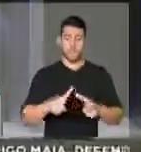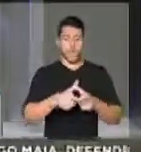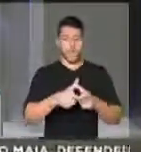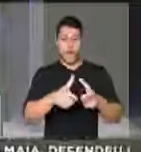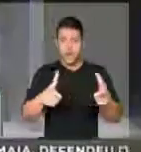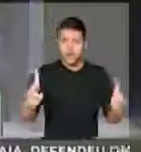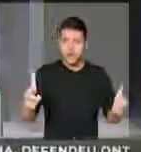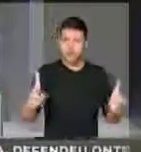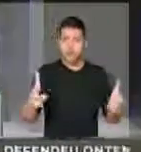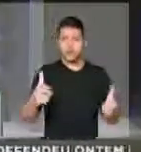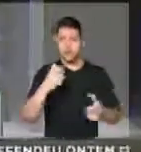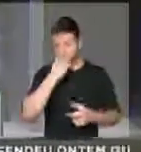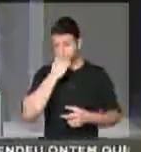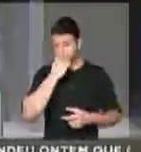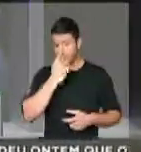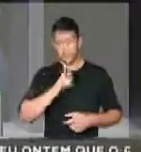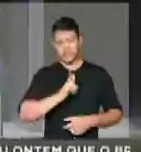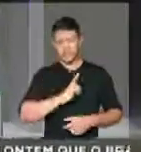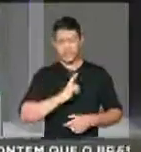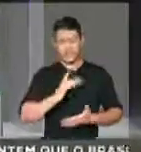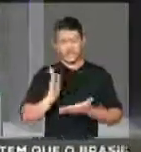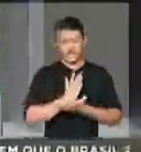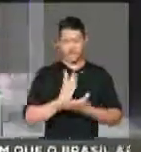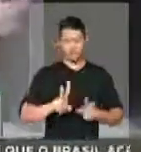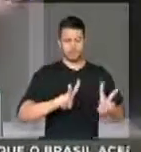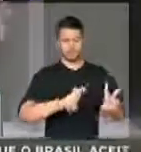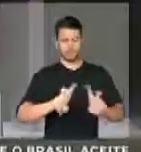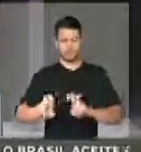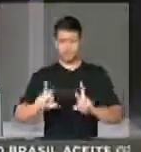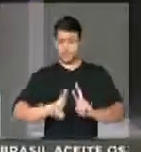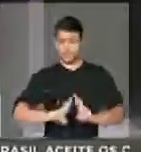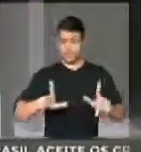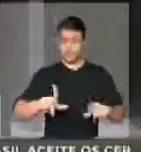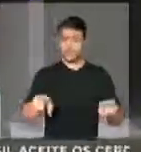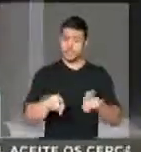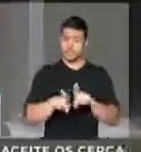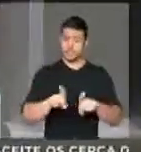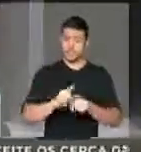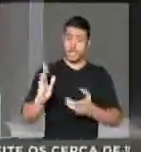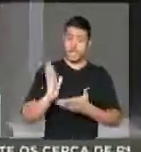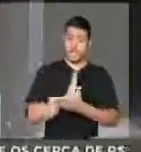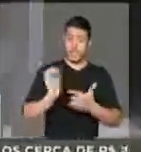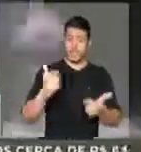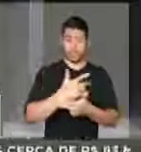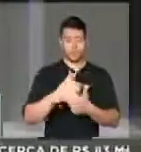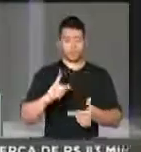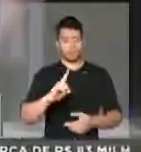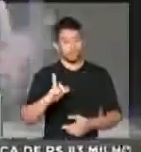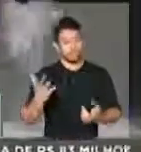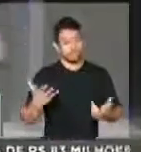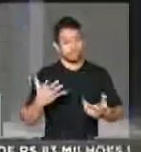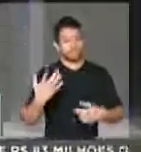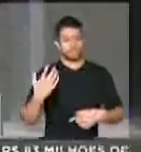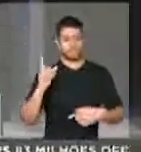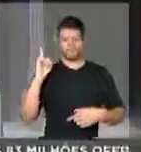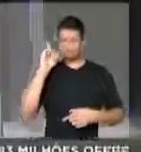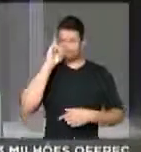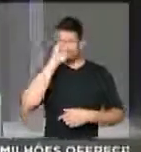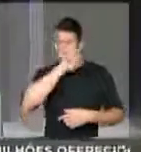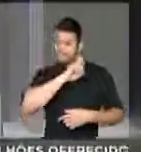programa com assuntos contraditórios e matérias polêmicas. E aí o senhor